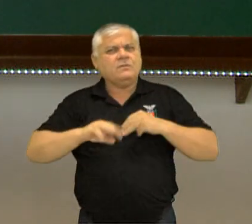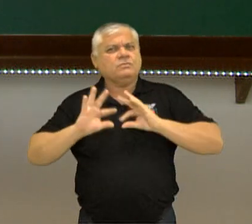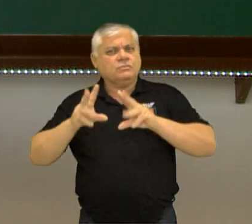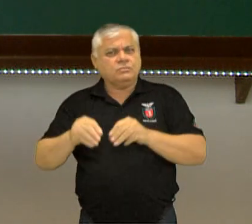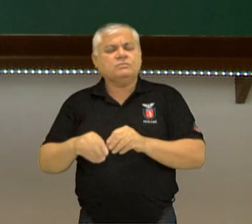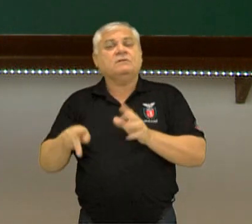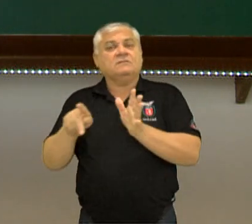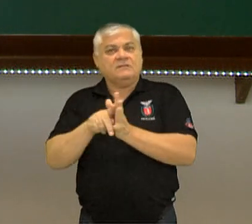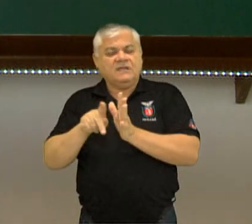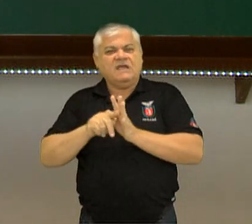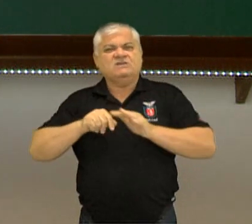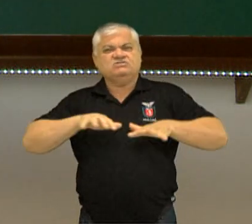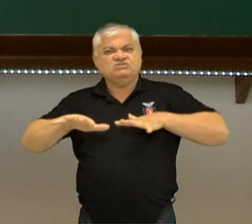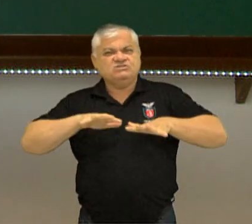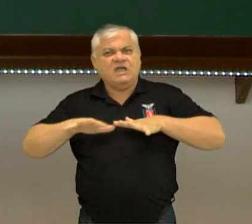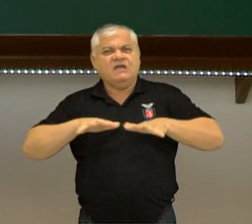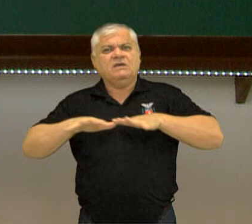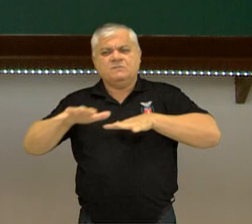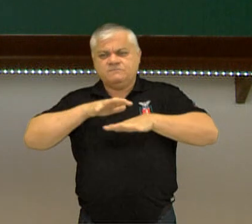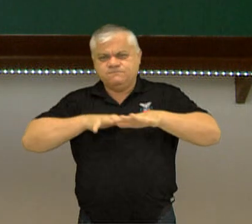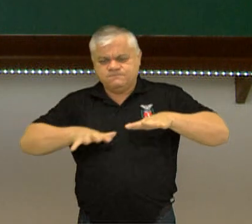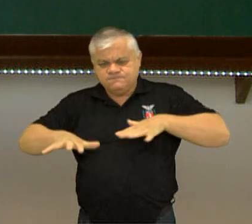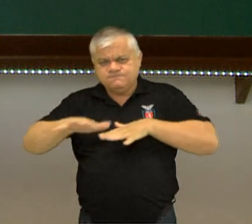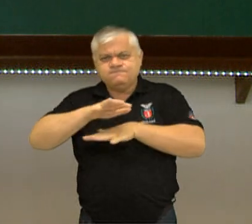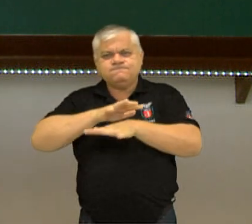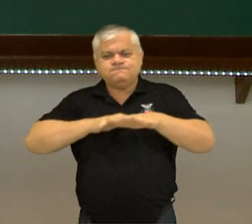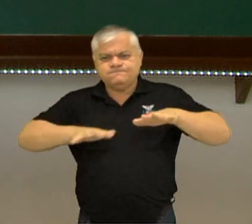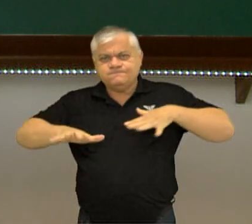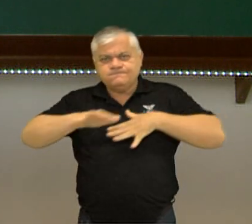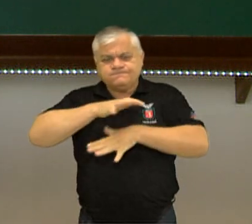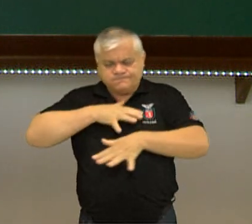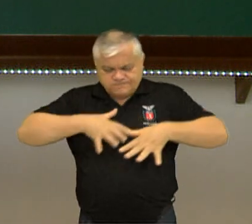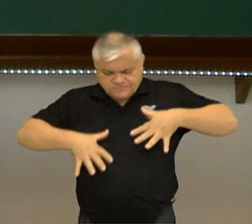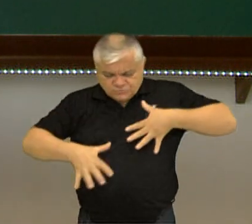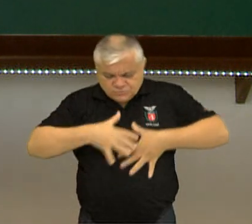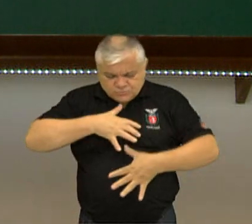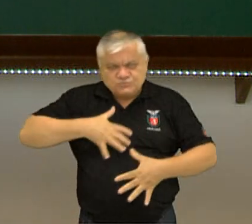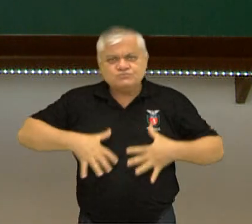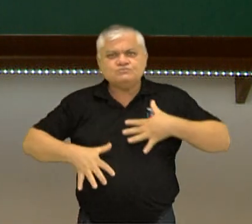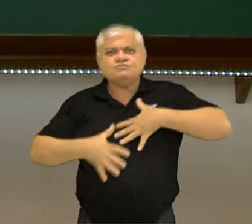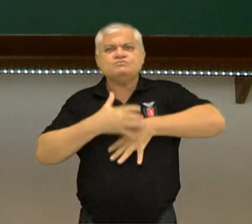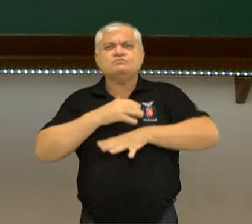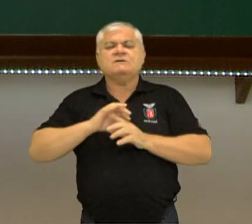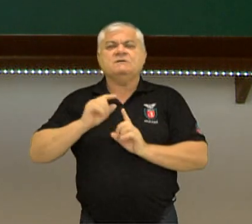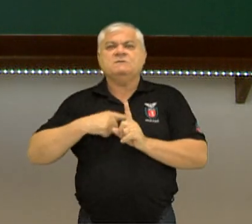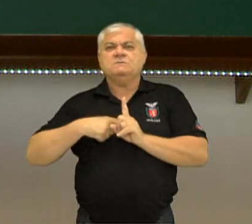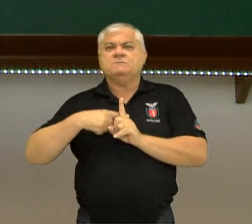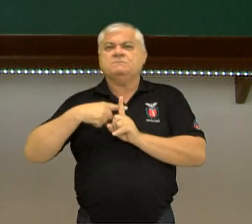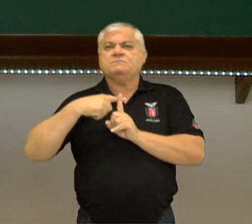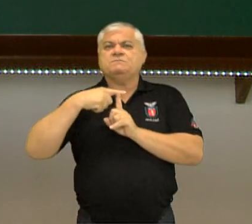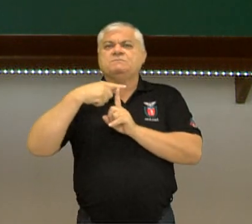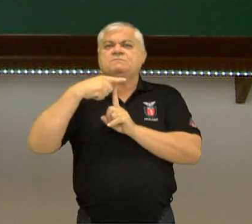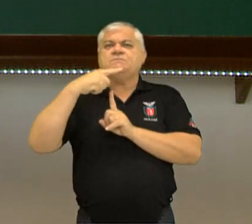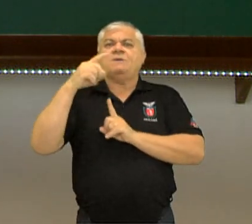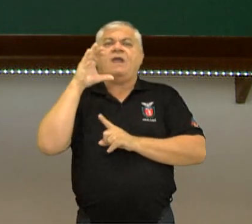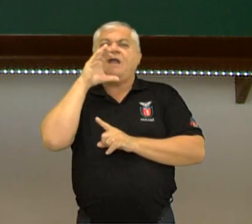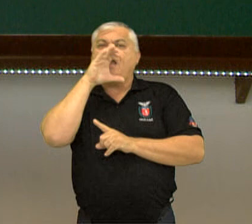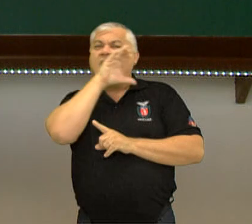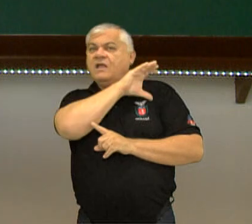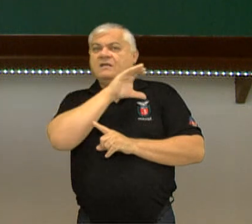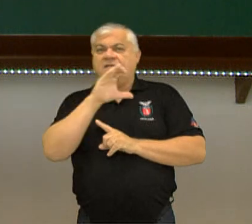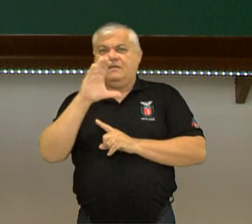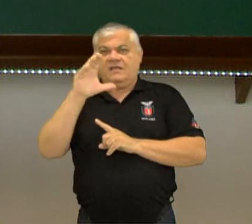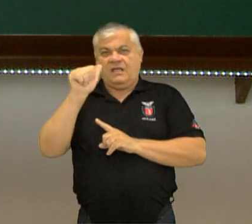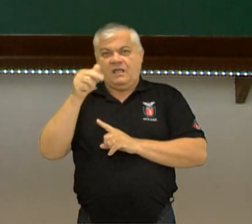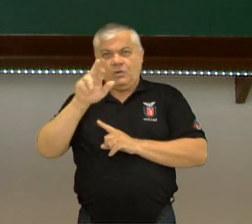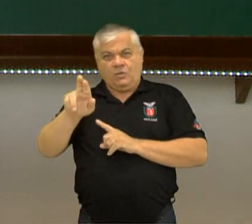febre, as moléculas estão mais agitadas. Lembre-se, maior agitação, maior temperatura.